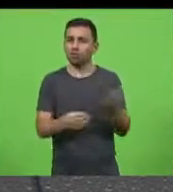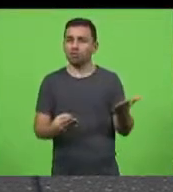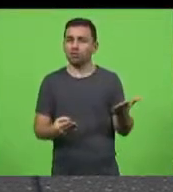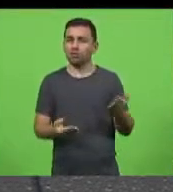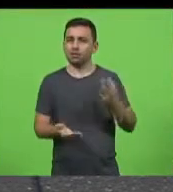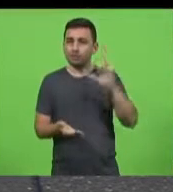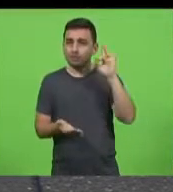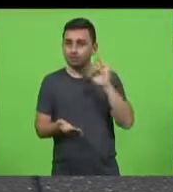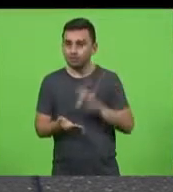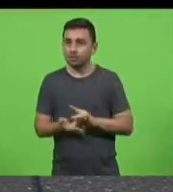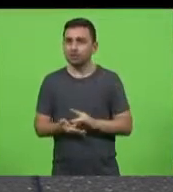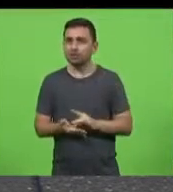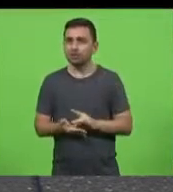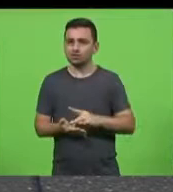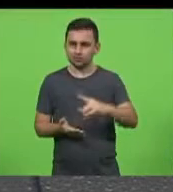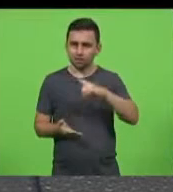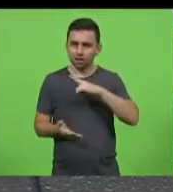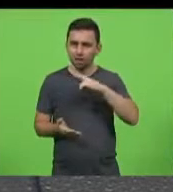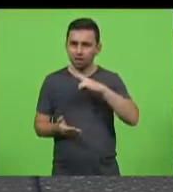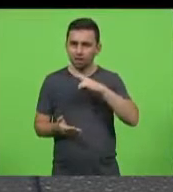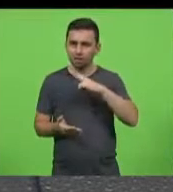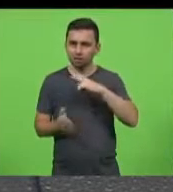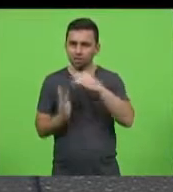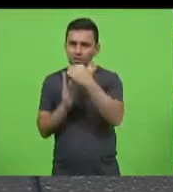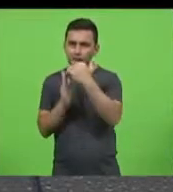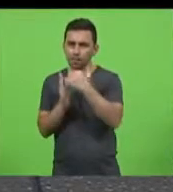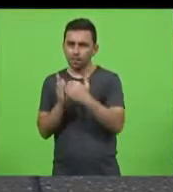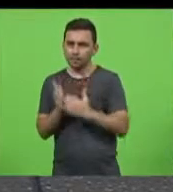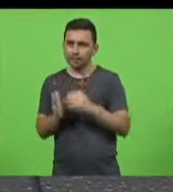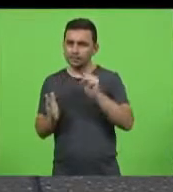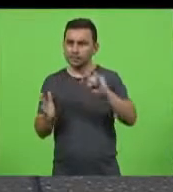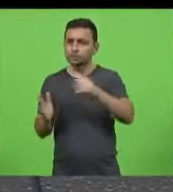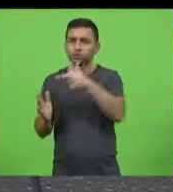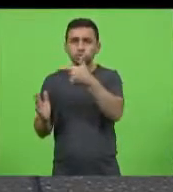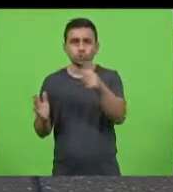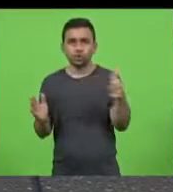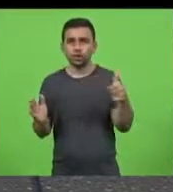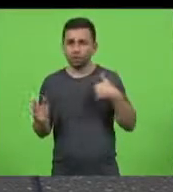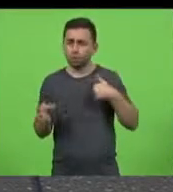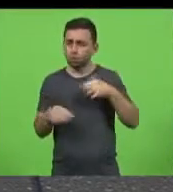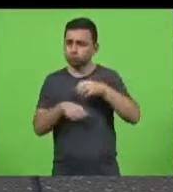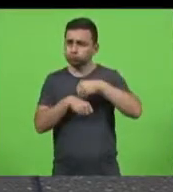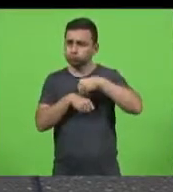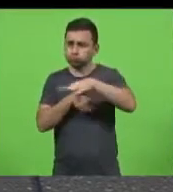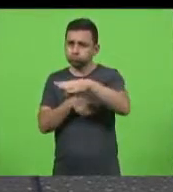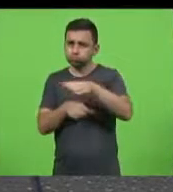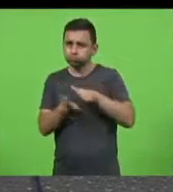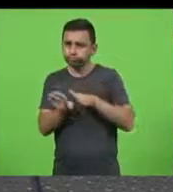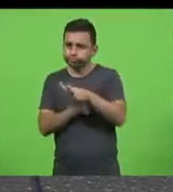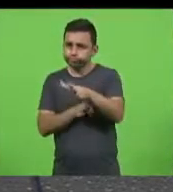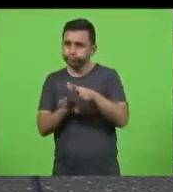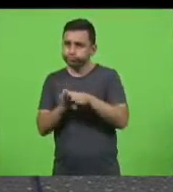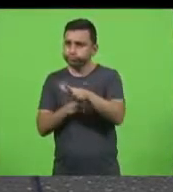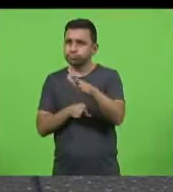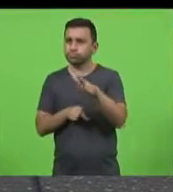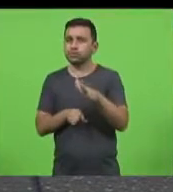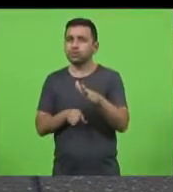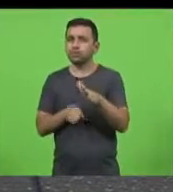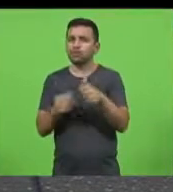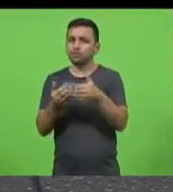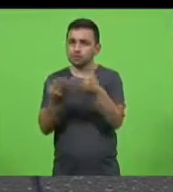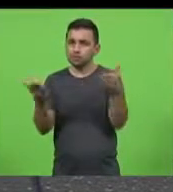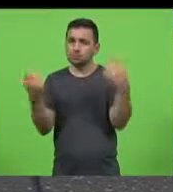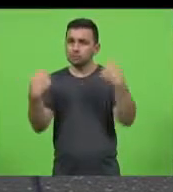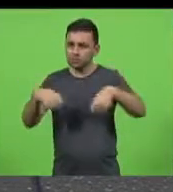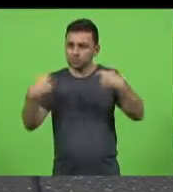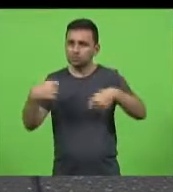existe esse diploma. E, se não existir, eu queria sugerir que se instalasse para